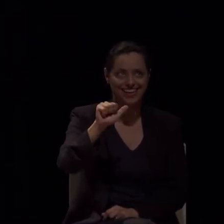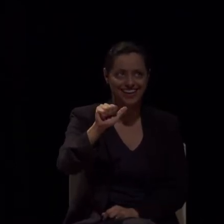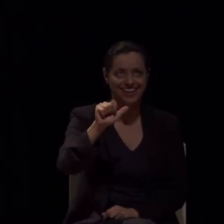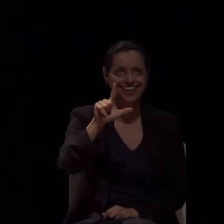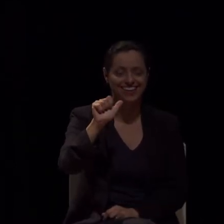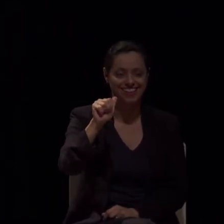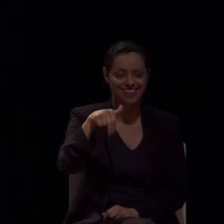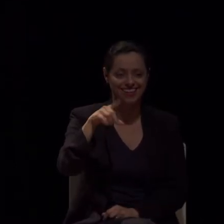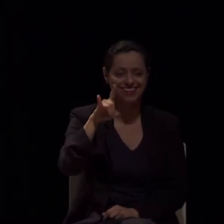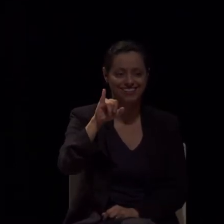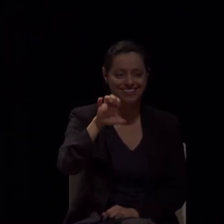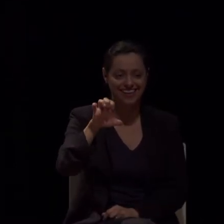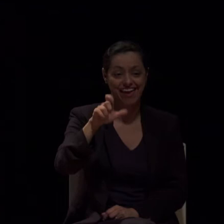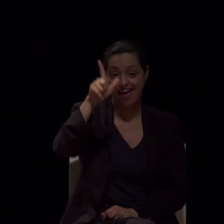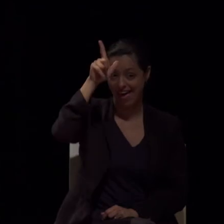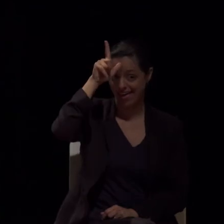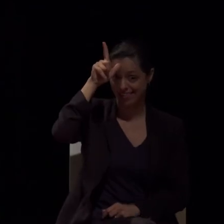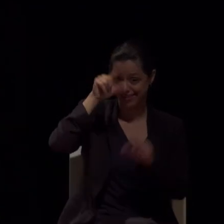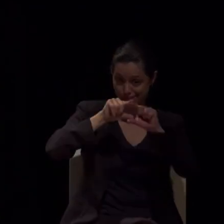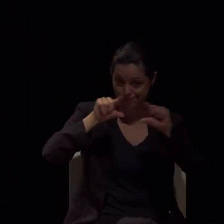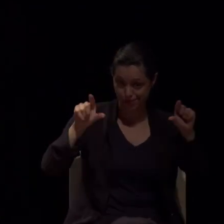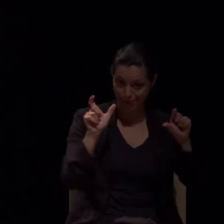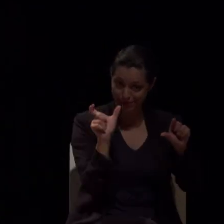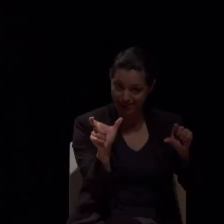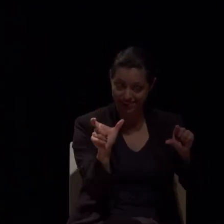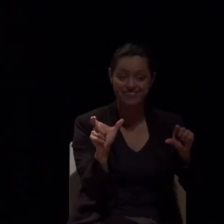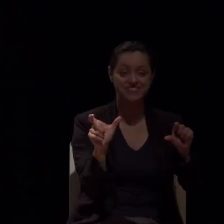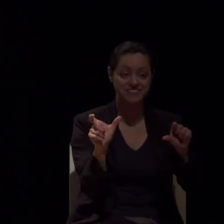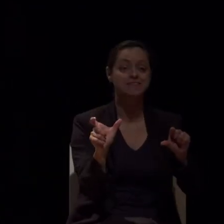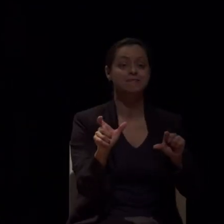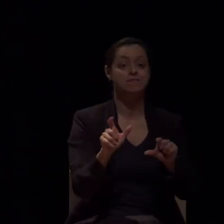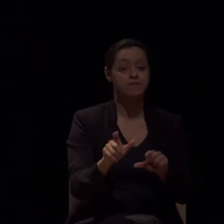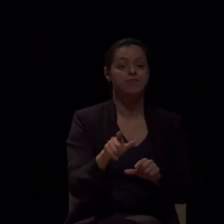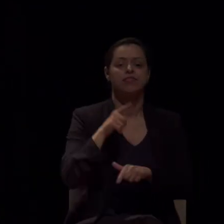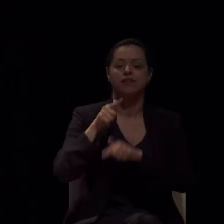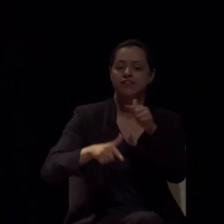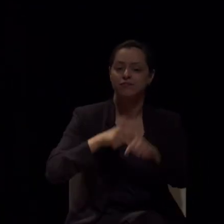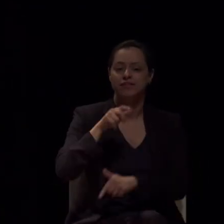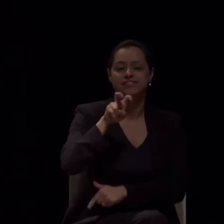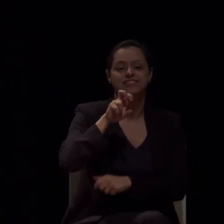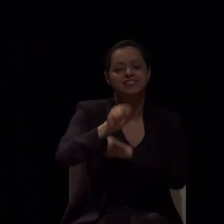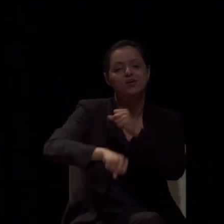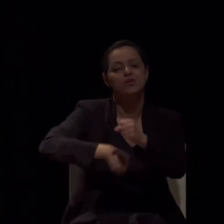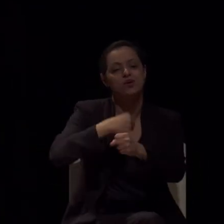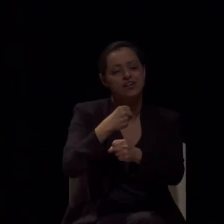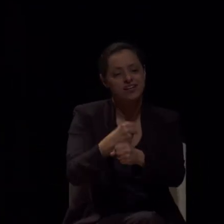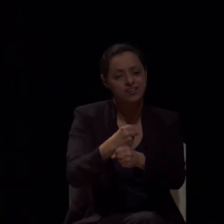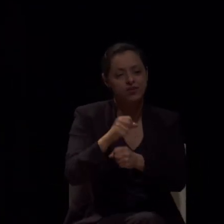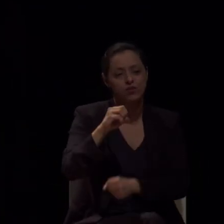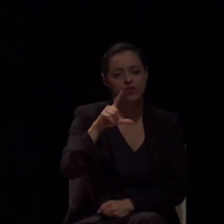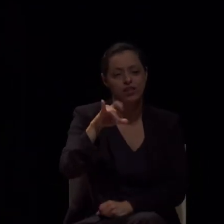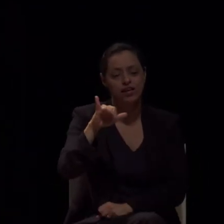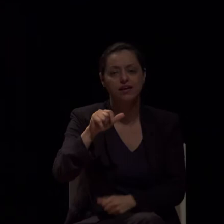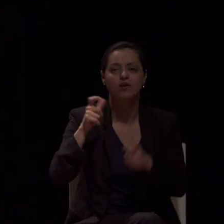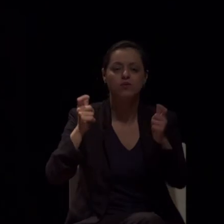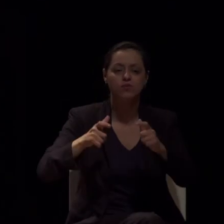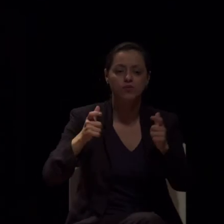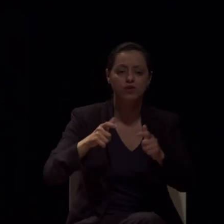viver li trabalhou cinco anos na alemanha do groove